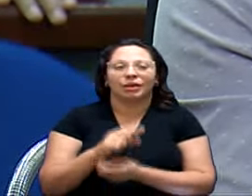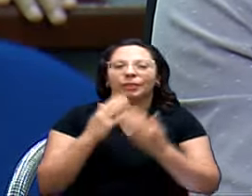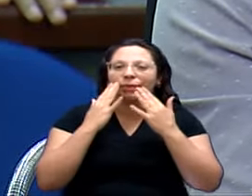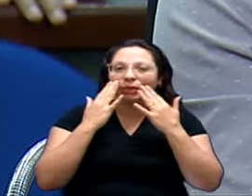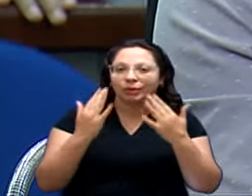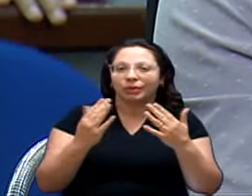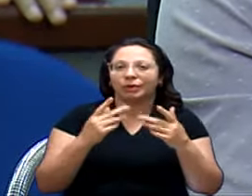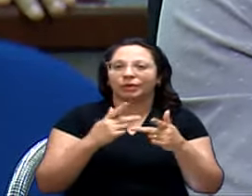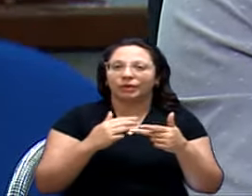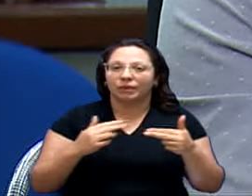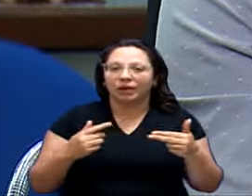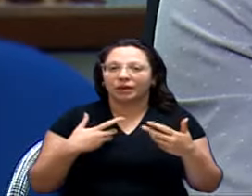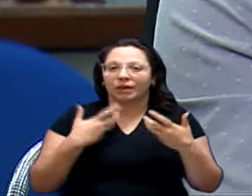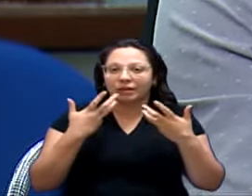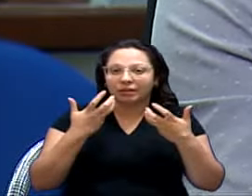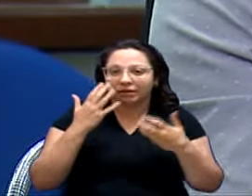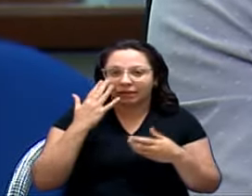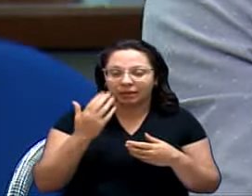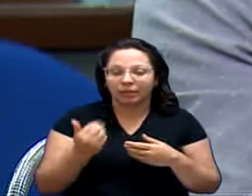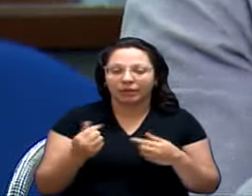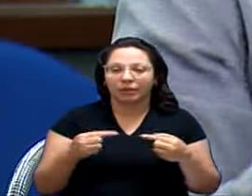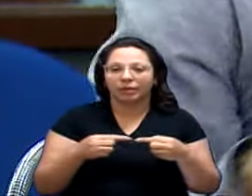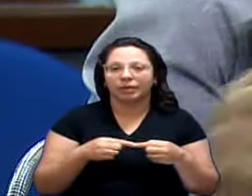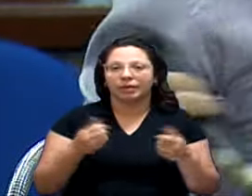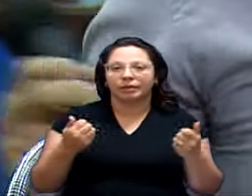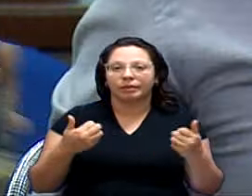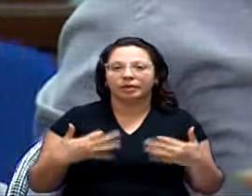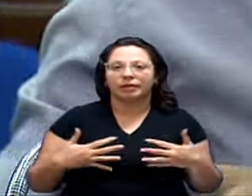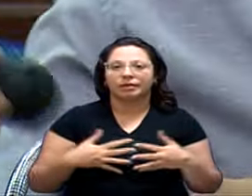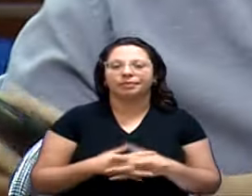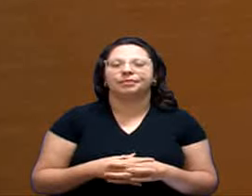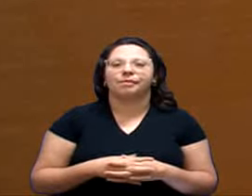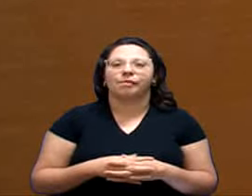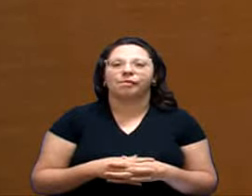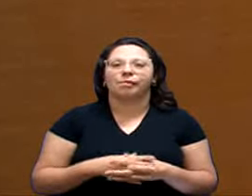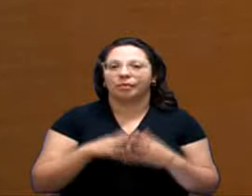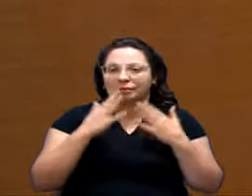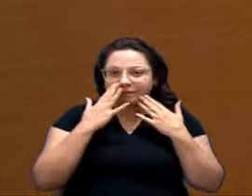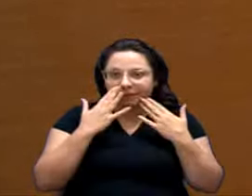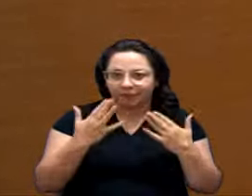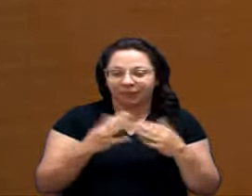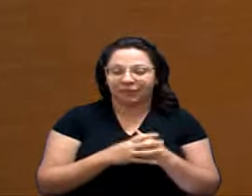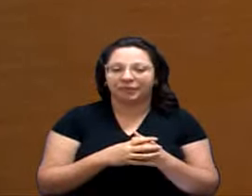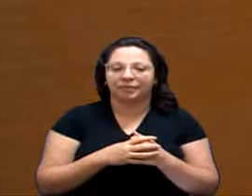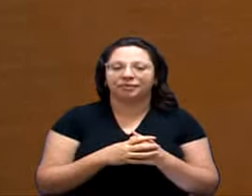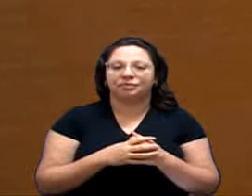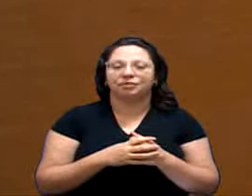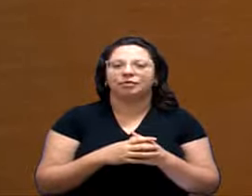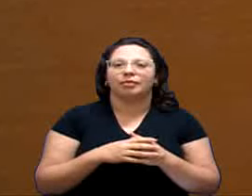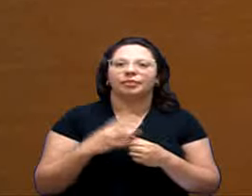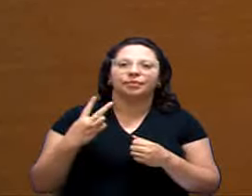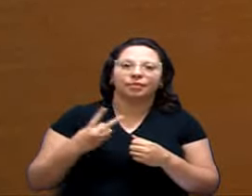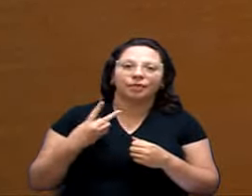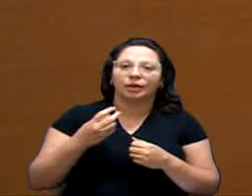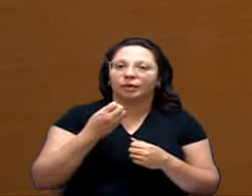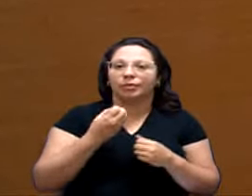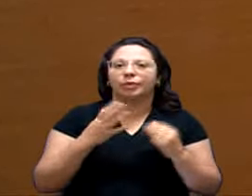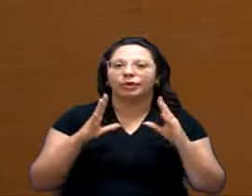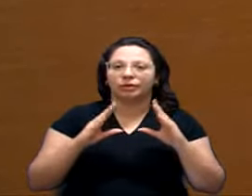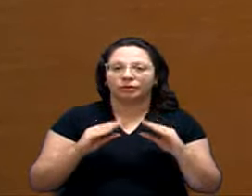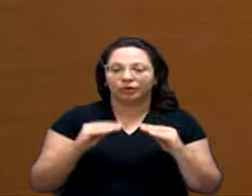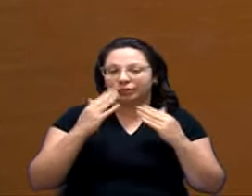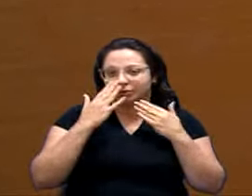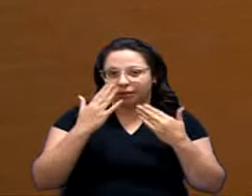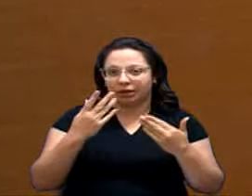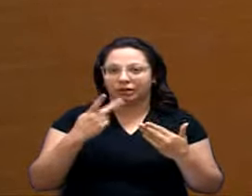estudo mas queria saber referente isso obrigado obrigado vereador com a palavra Vereador Ítalo é boa noite obrigado